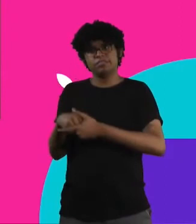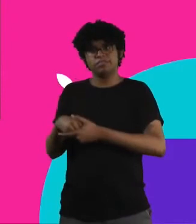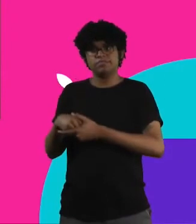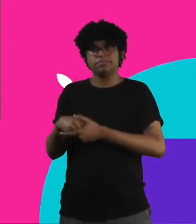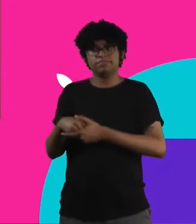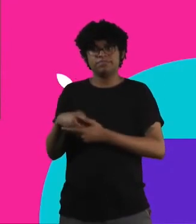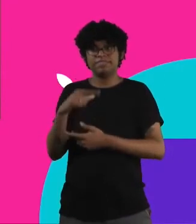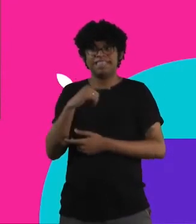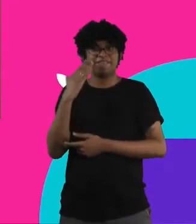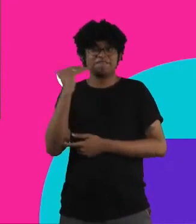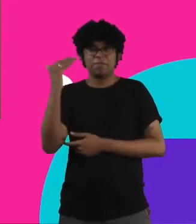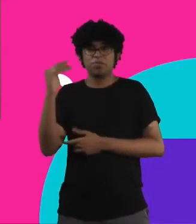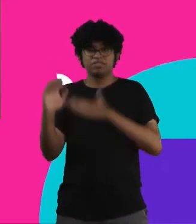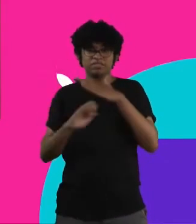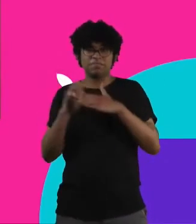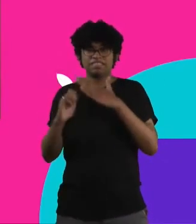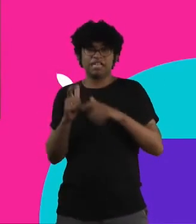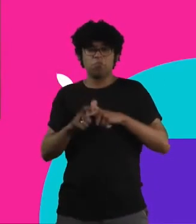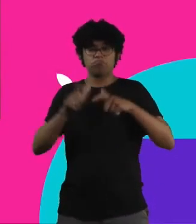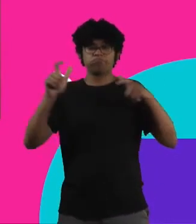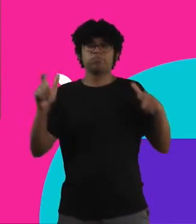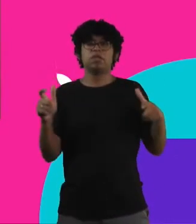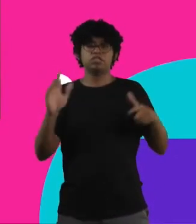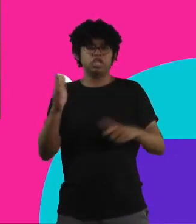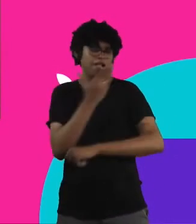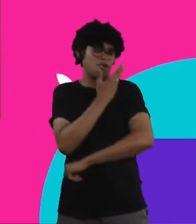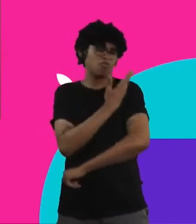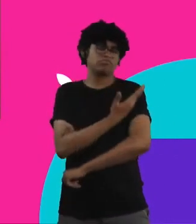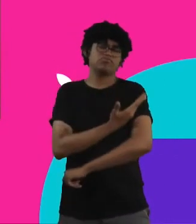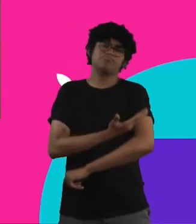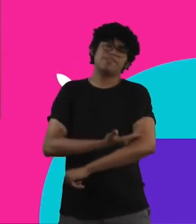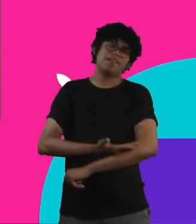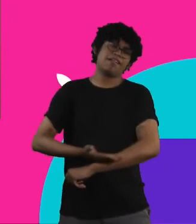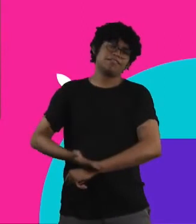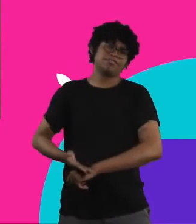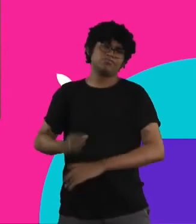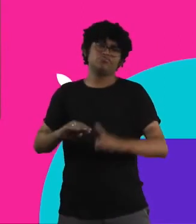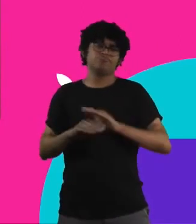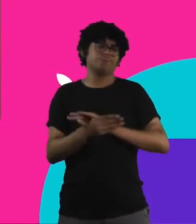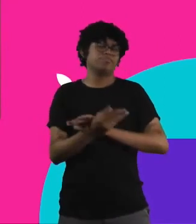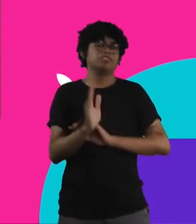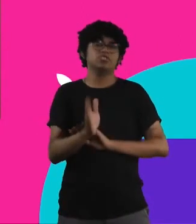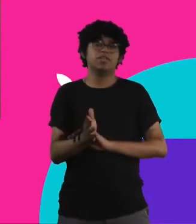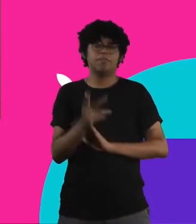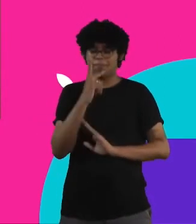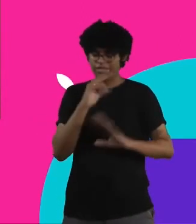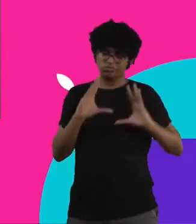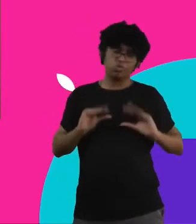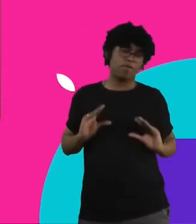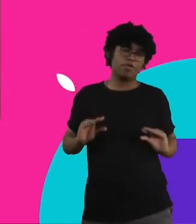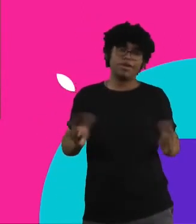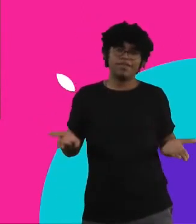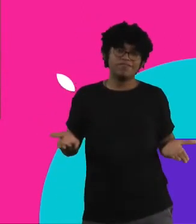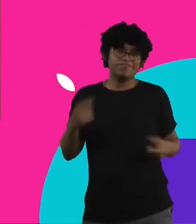players consolidados que estavam acostumados, porque eu acho que existe um comodismo na forma como o